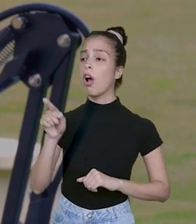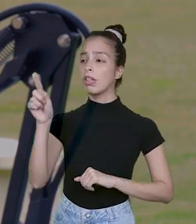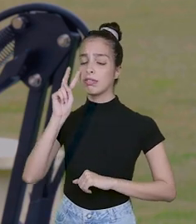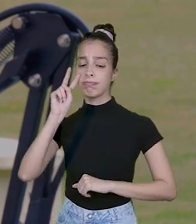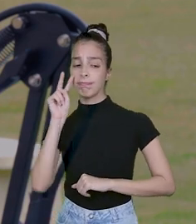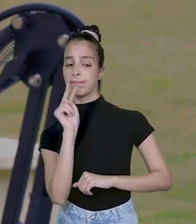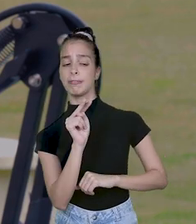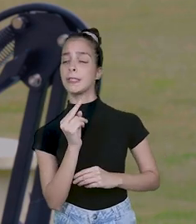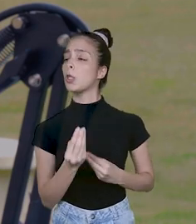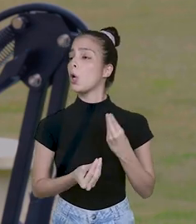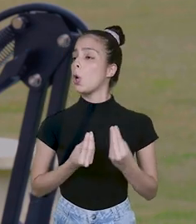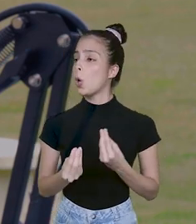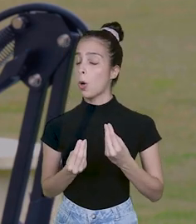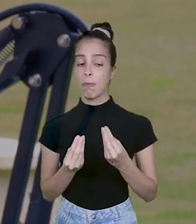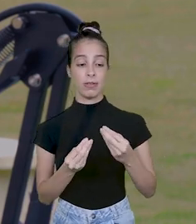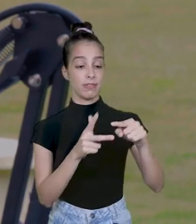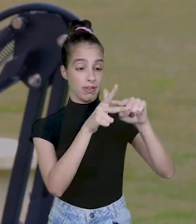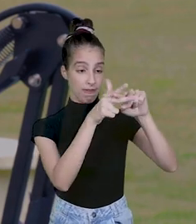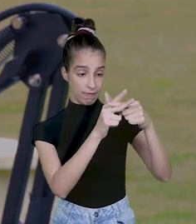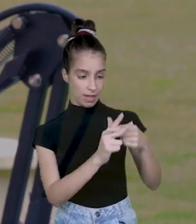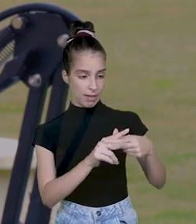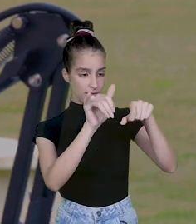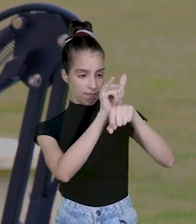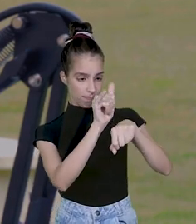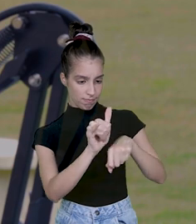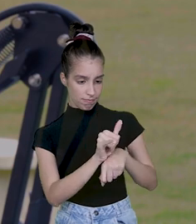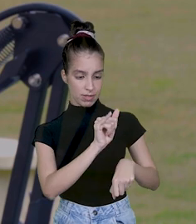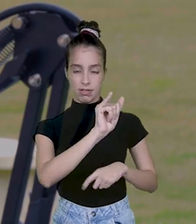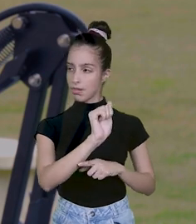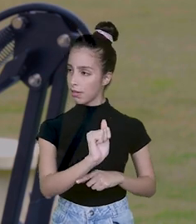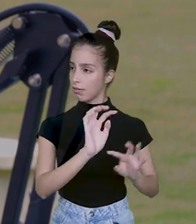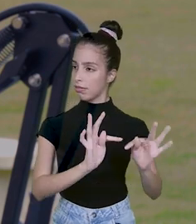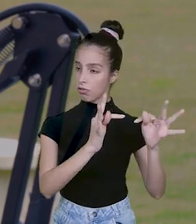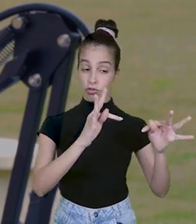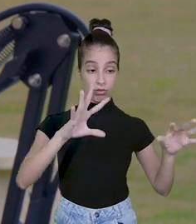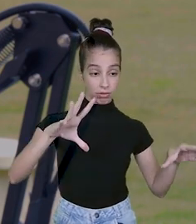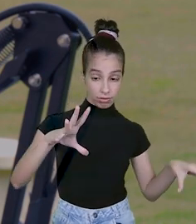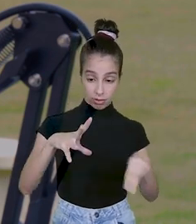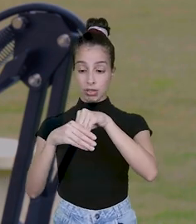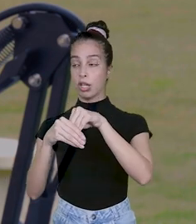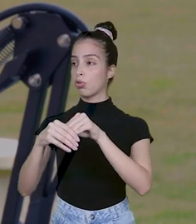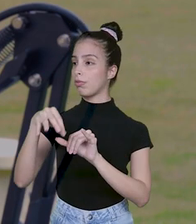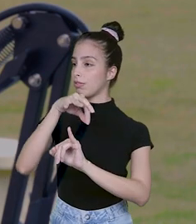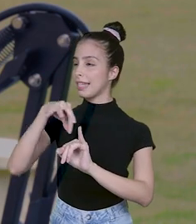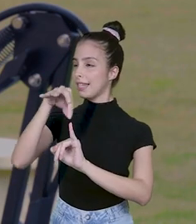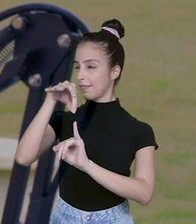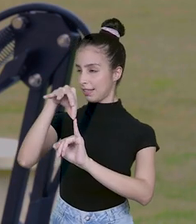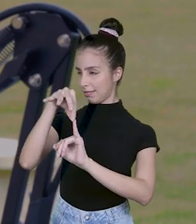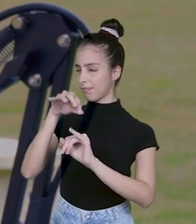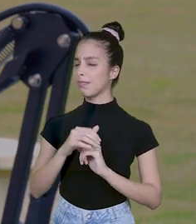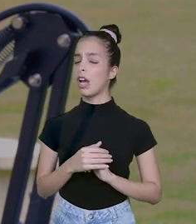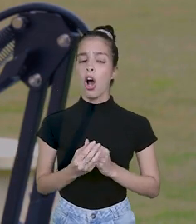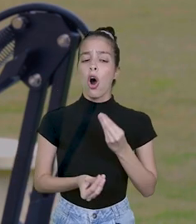institucionalização eh de ferramentas como essa pela sua experiência dentro do ifs eh como se como